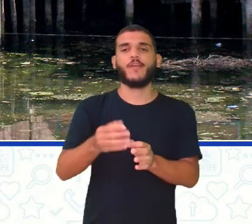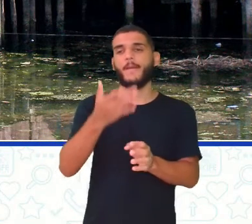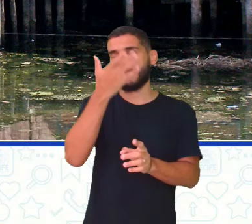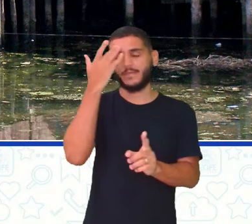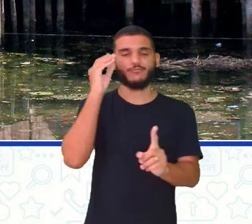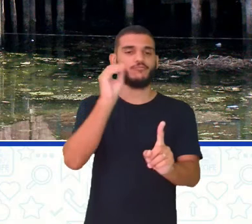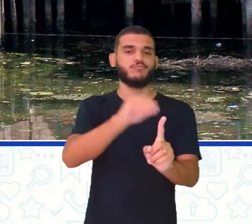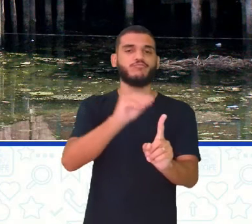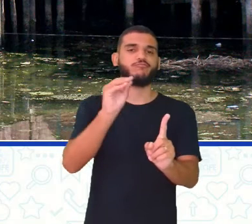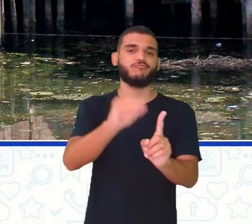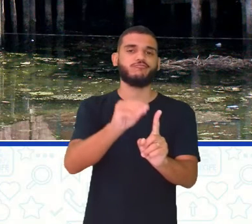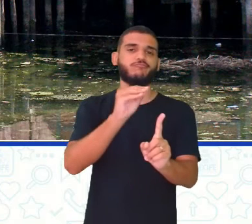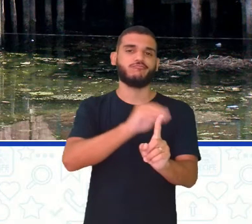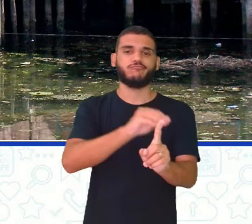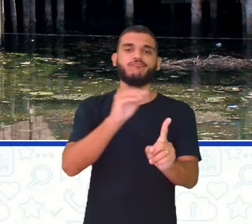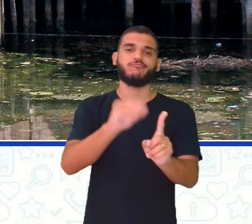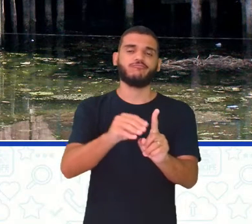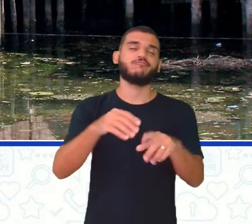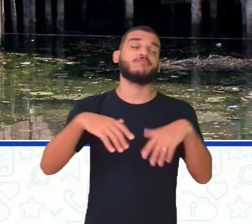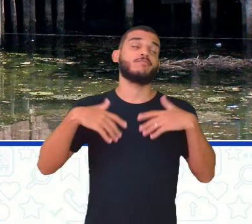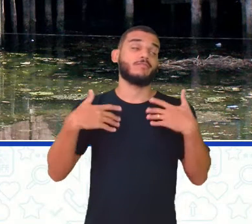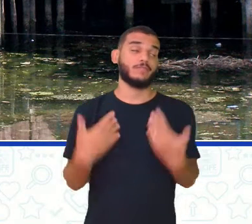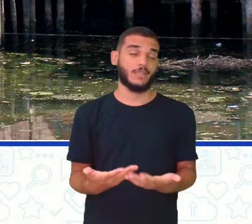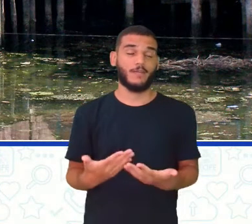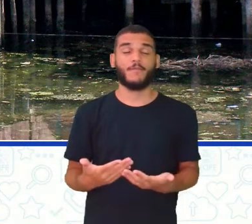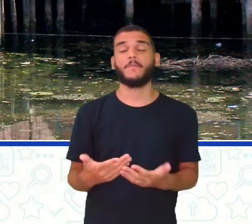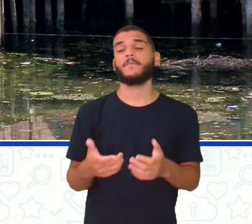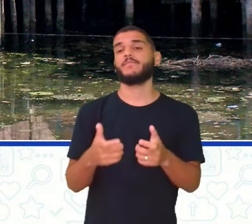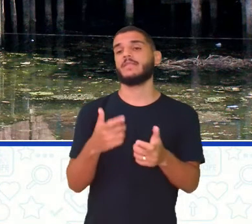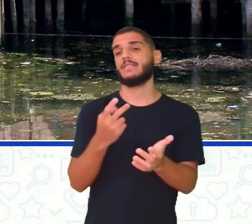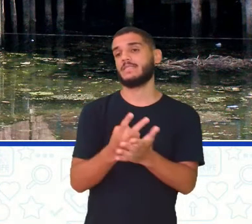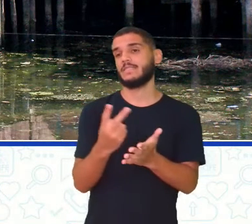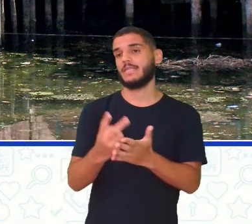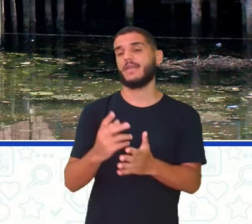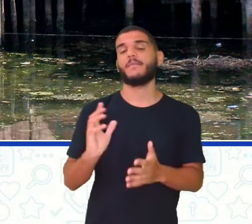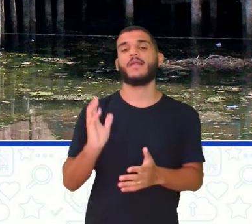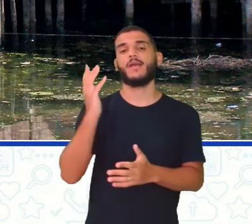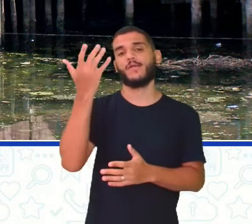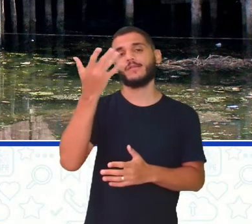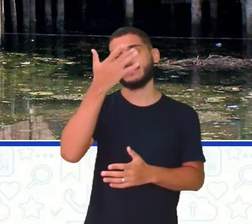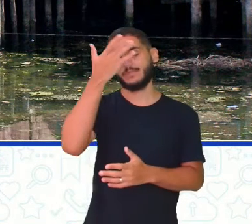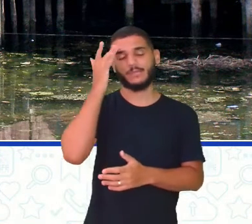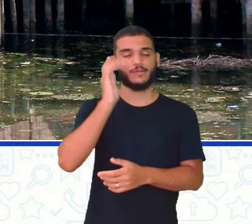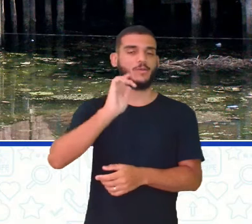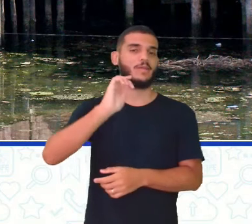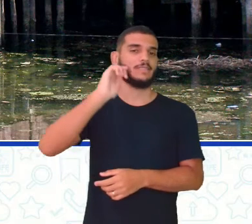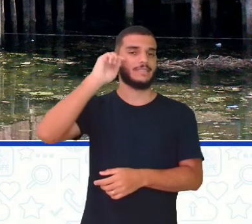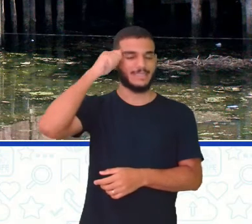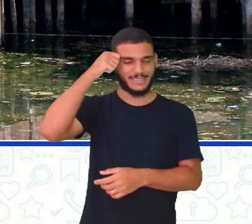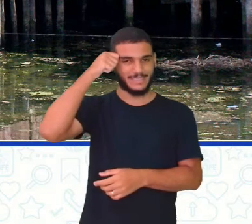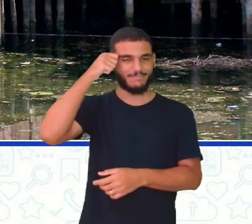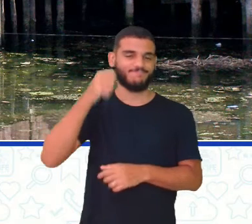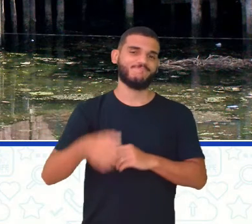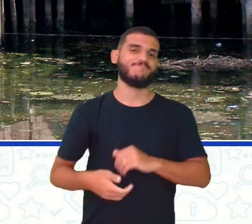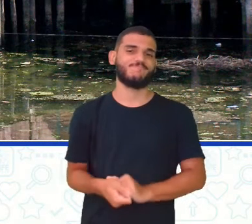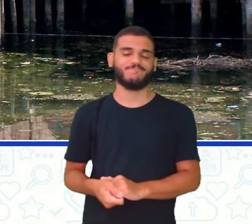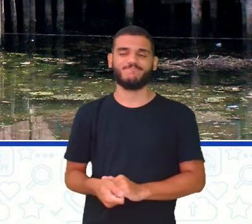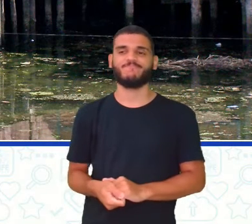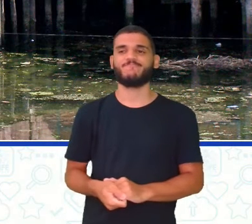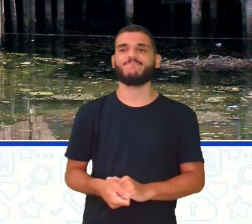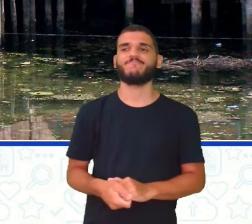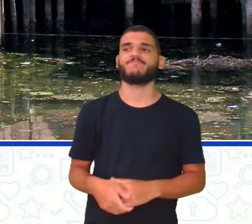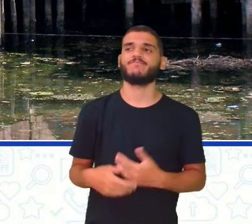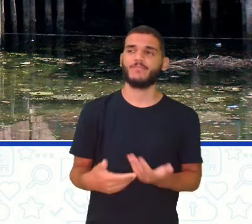E a maioria dessa vulnerabilidade acontece com pessoas negras, né? São